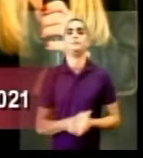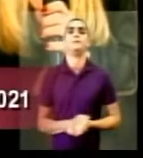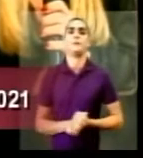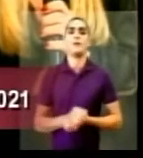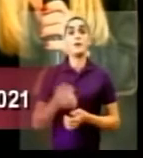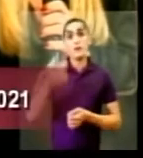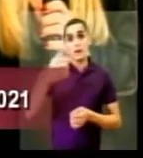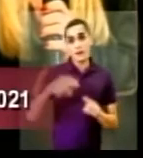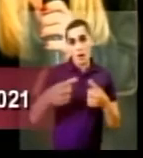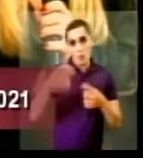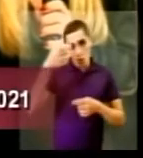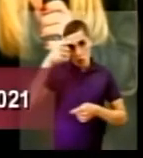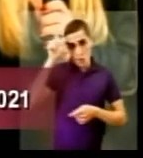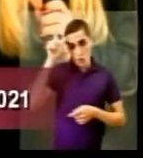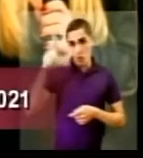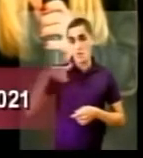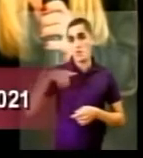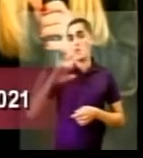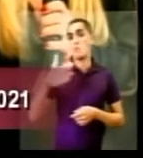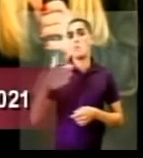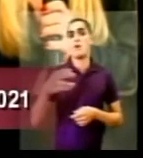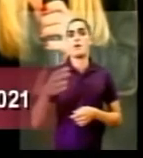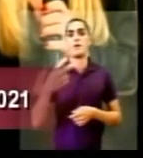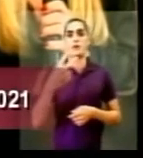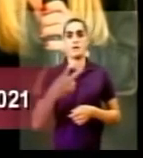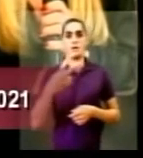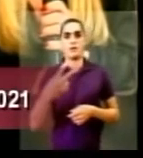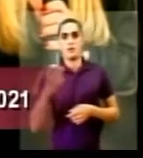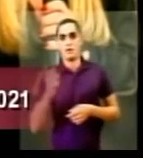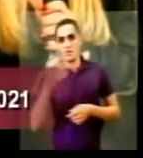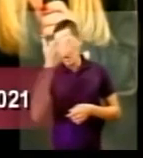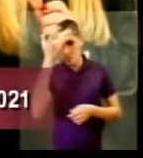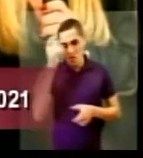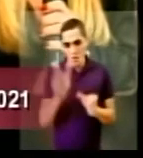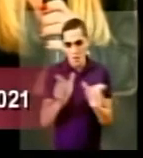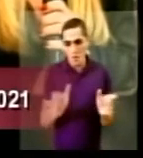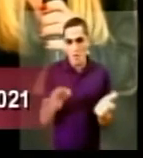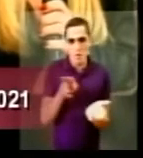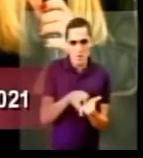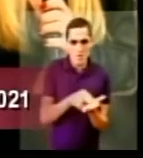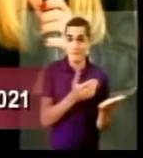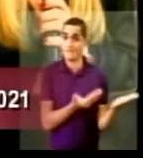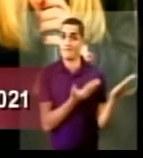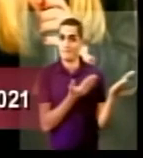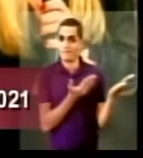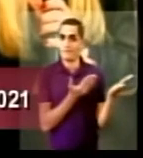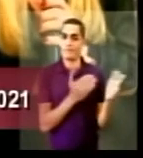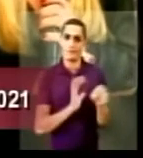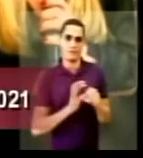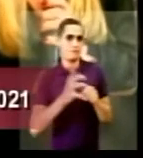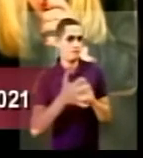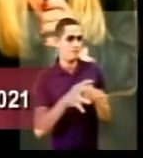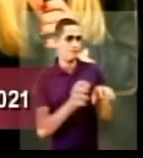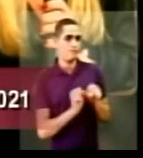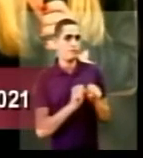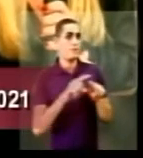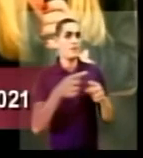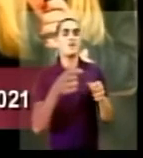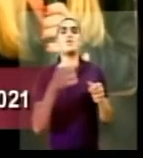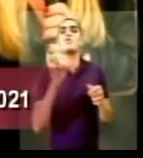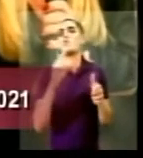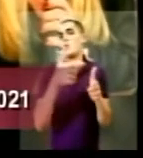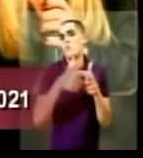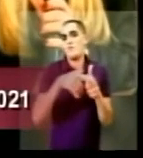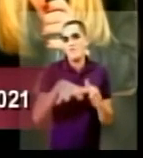de ontem, né, nós tínhamos em torno de 228 pessoas internadas com suspeita de Covid, era síndrome